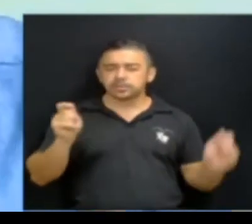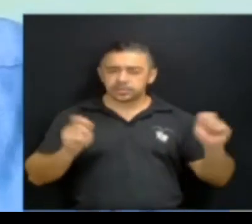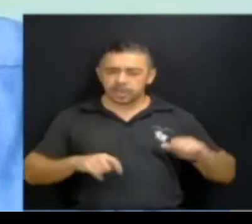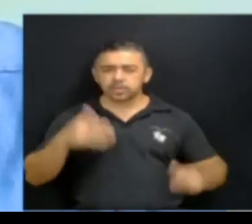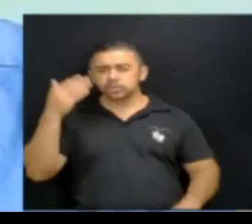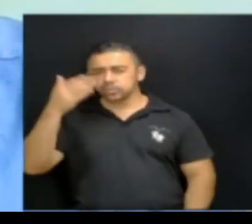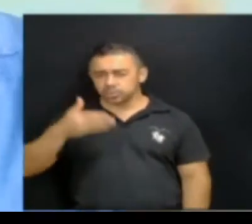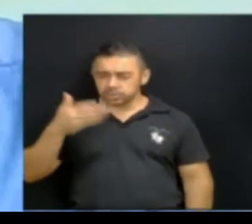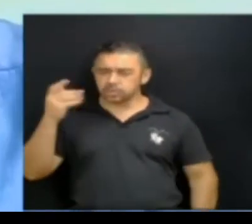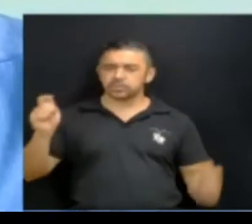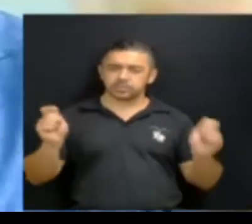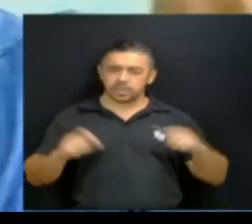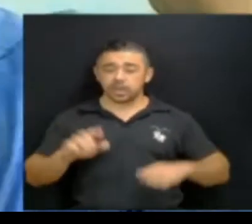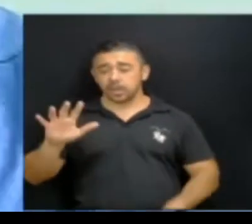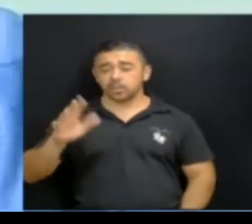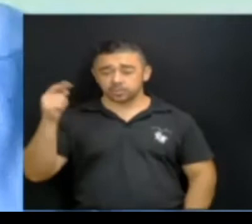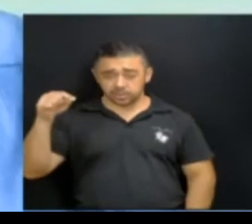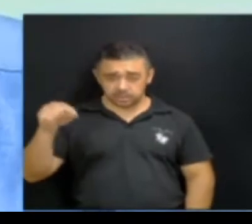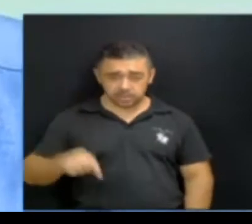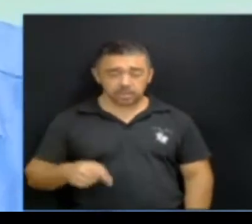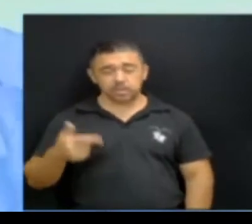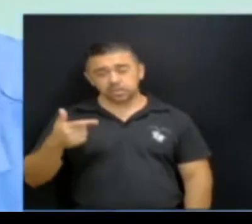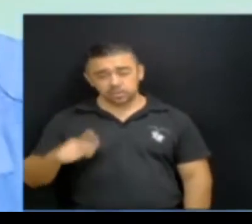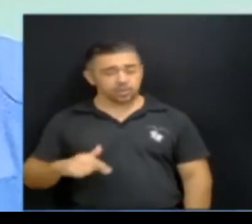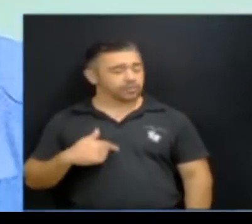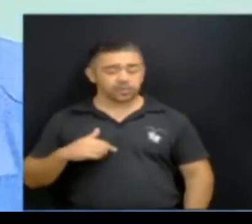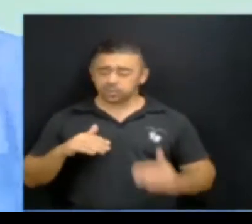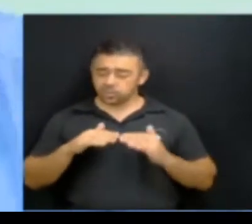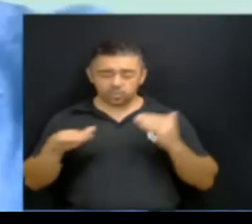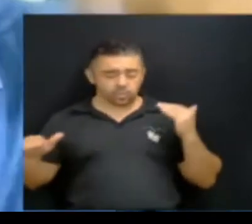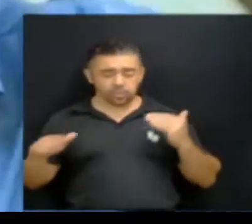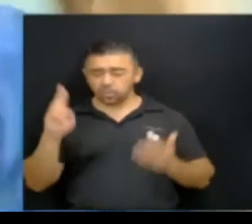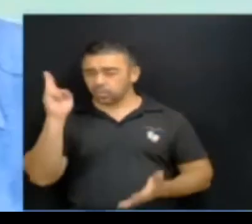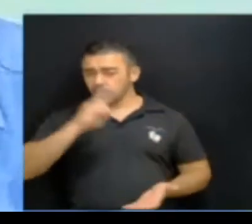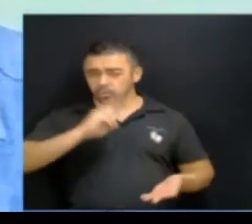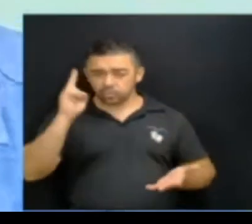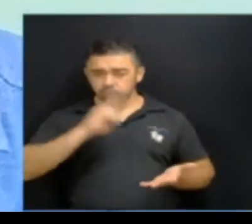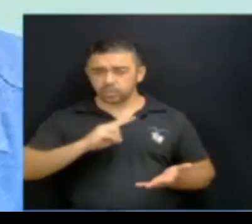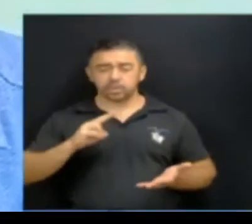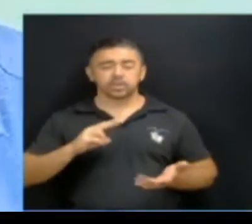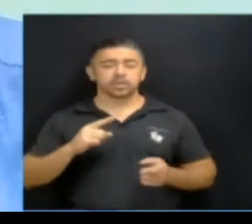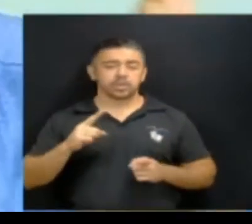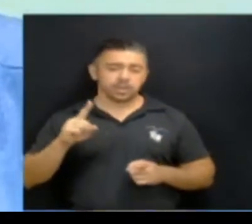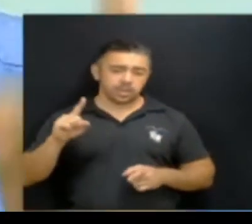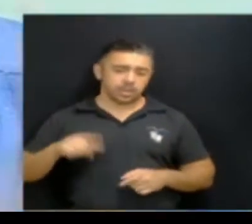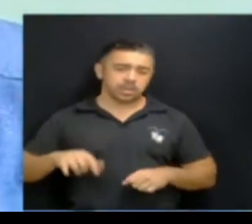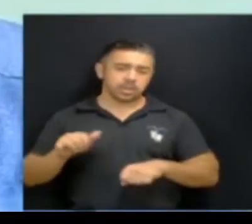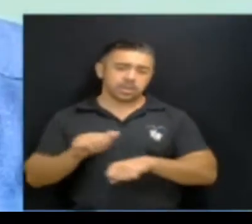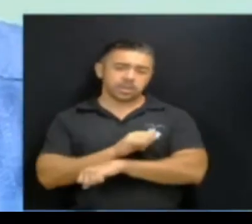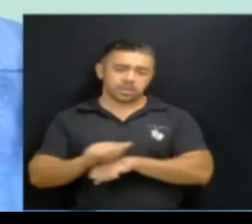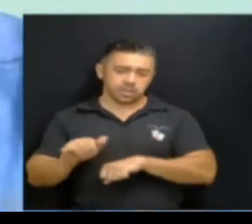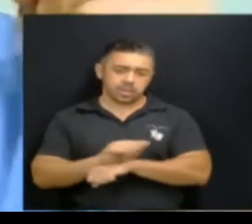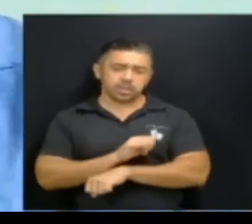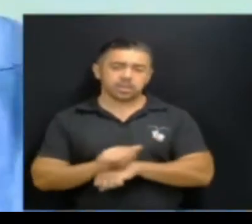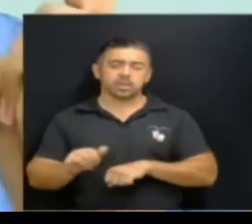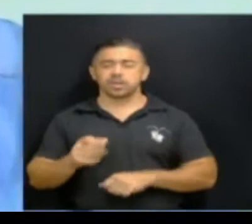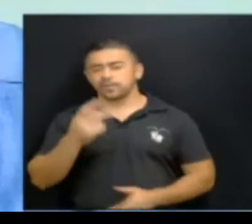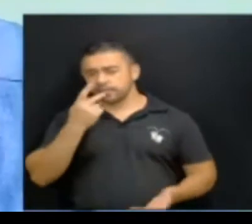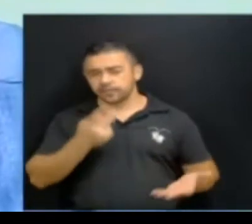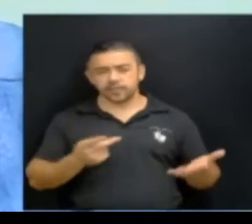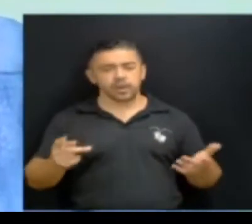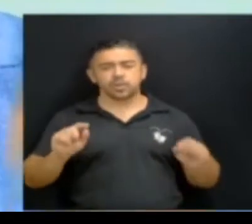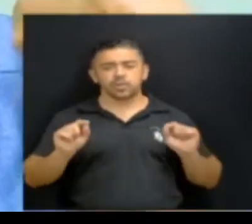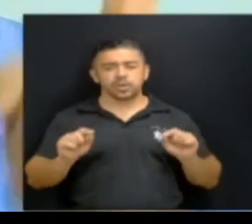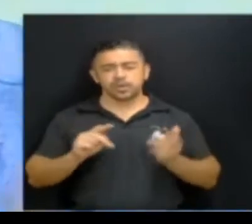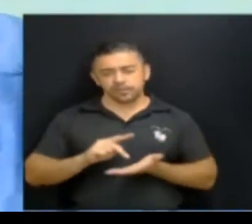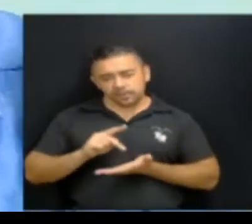É isso que está acontecendo aqui. Por isso, eu vou encaminhar contrário ao regime de urgência, para ser uma estratégia que não discute o